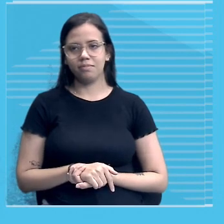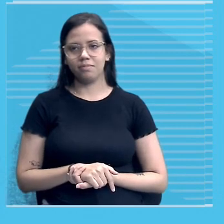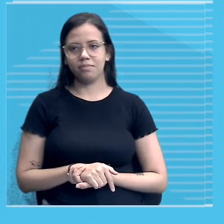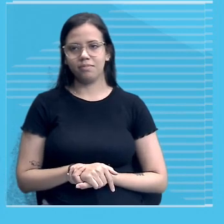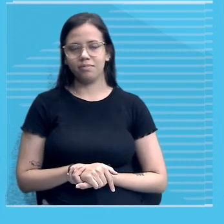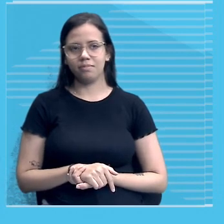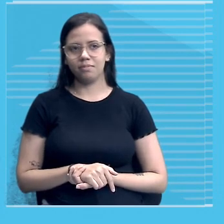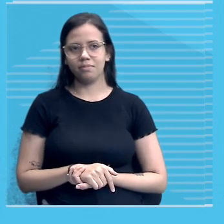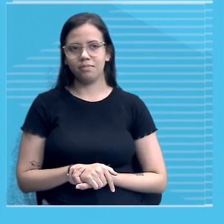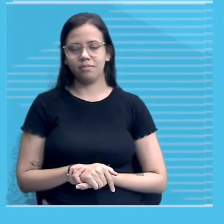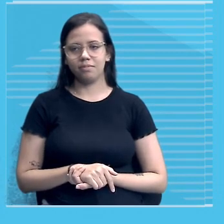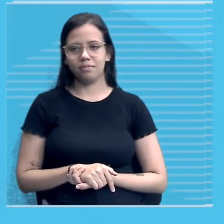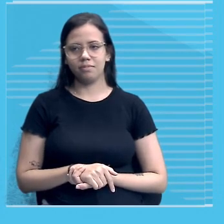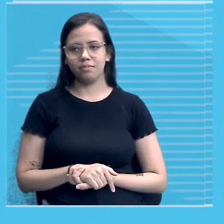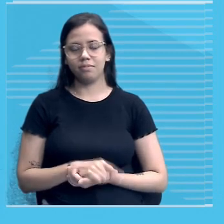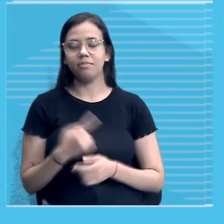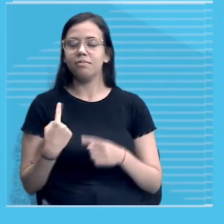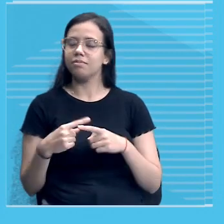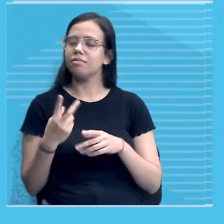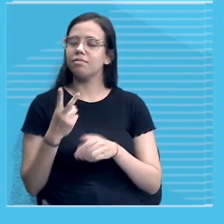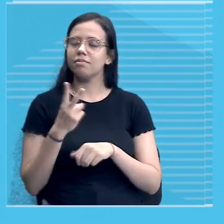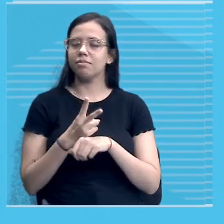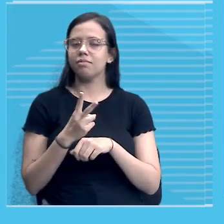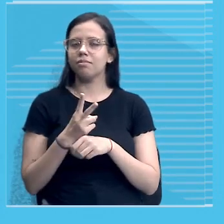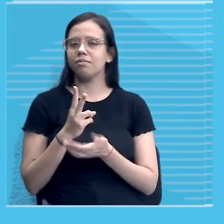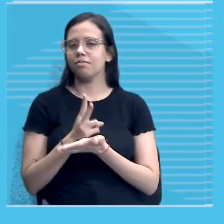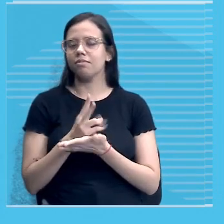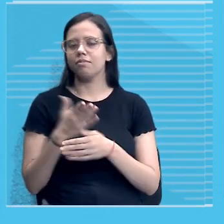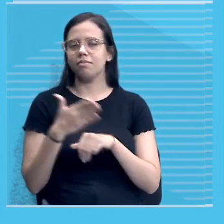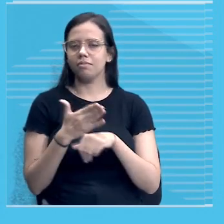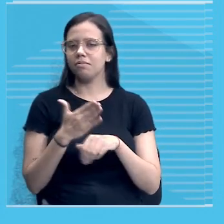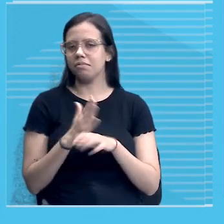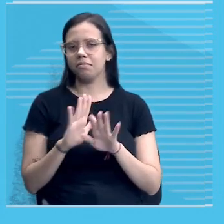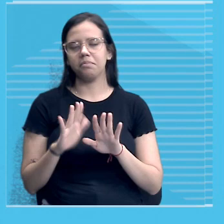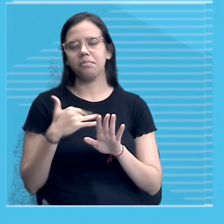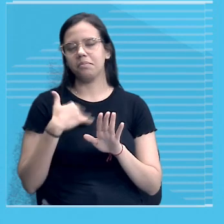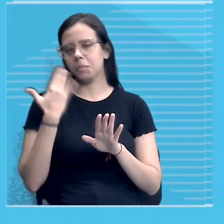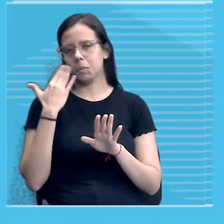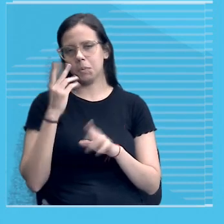e há muito tempo que ela parece aqui mais um nunca descobriu o nome dela